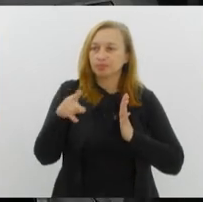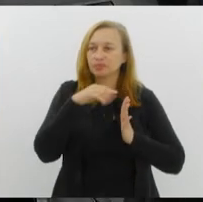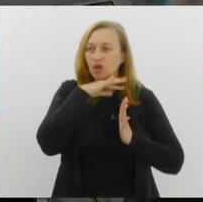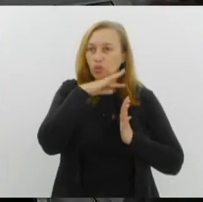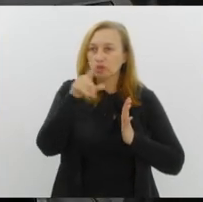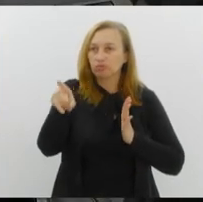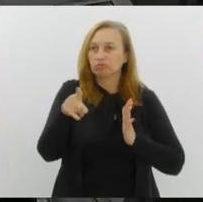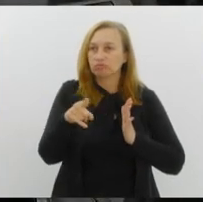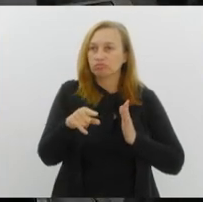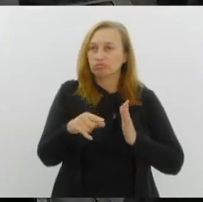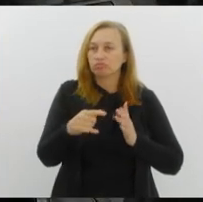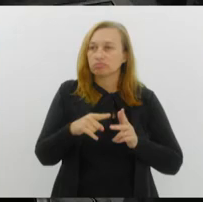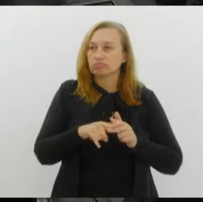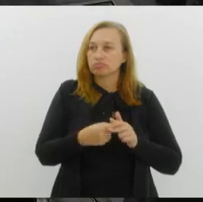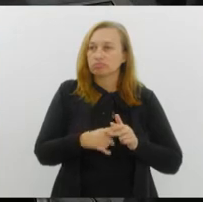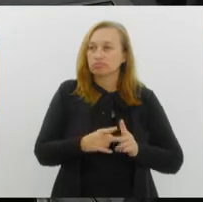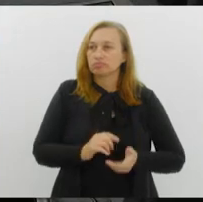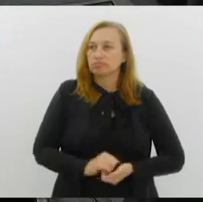Acendeu.